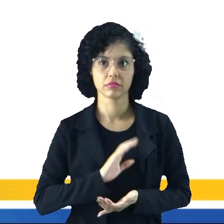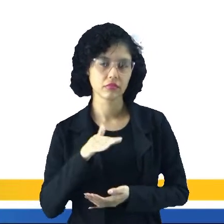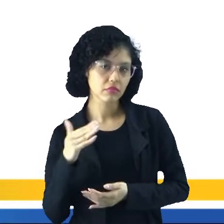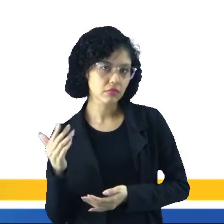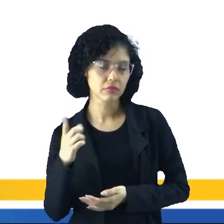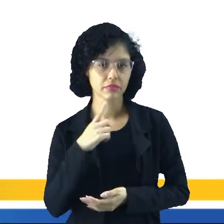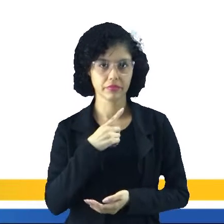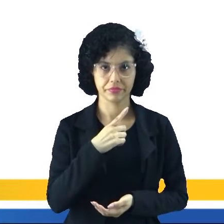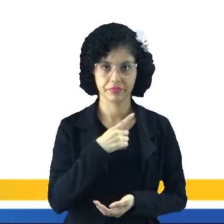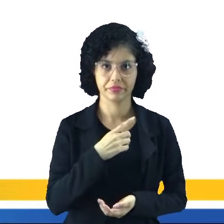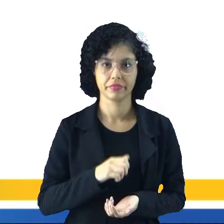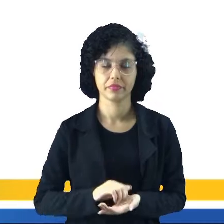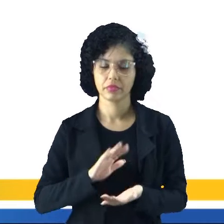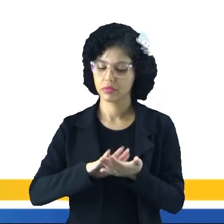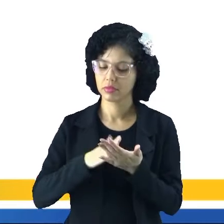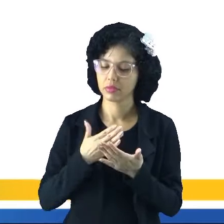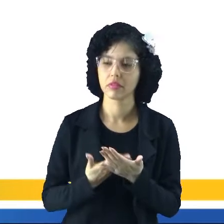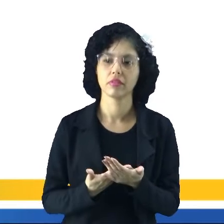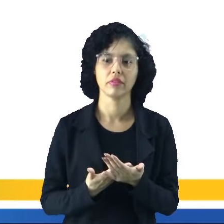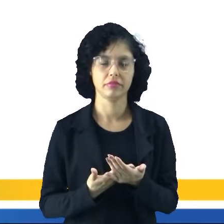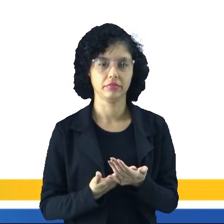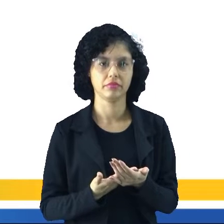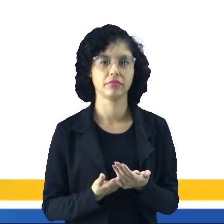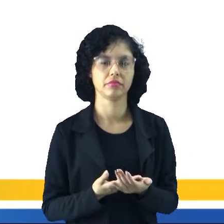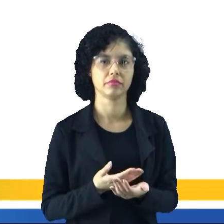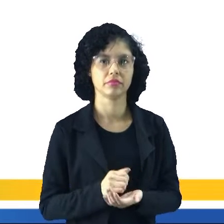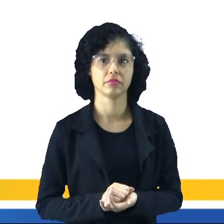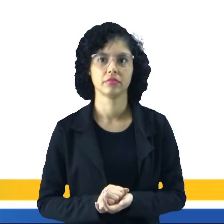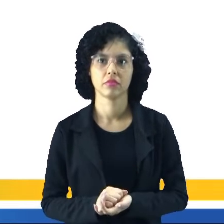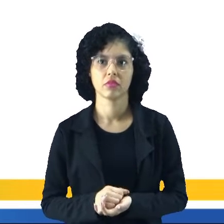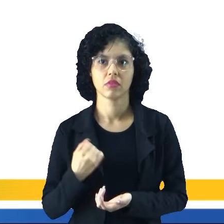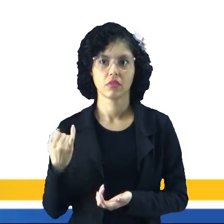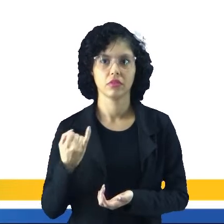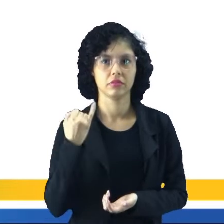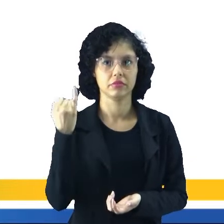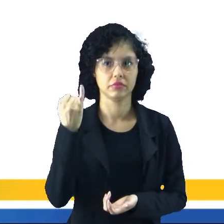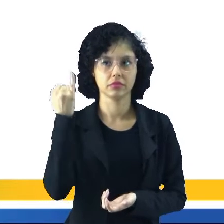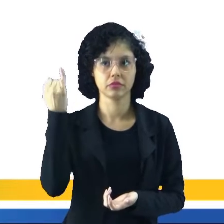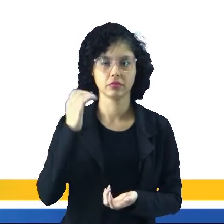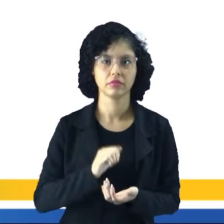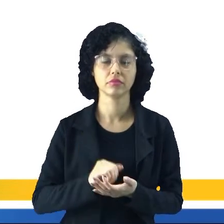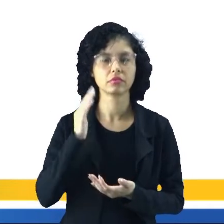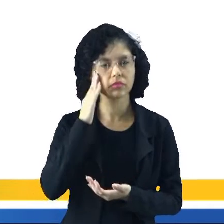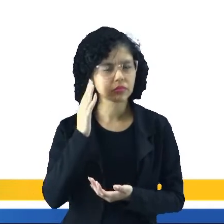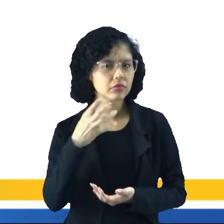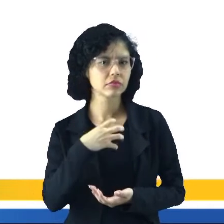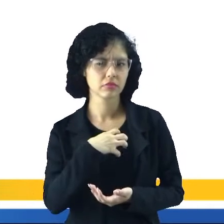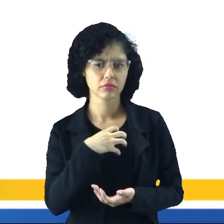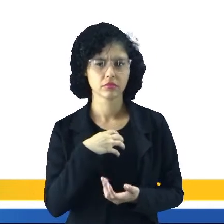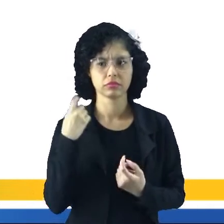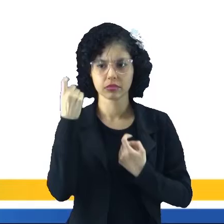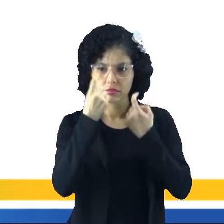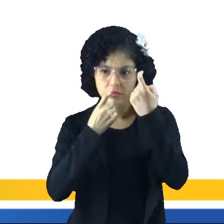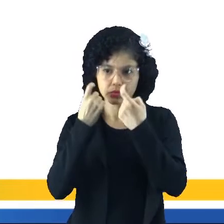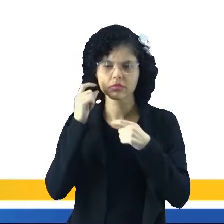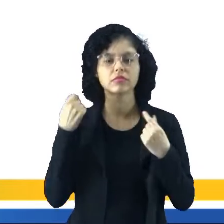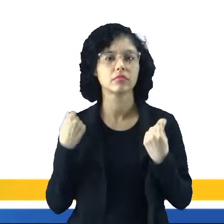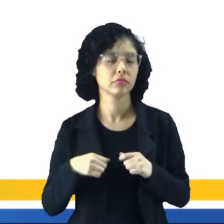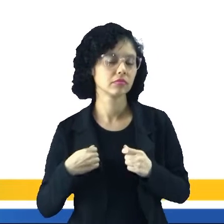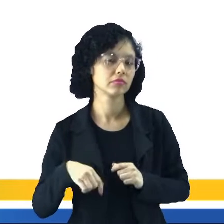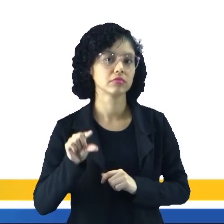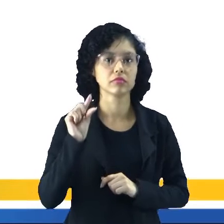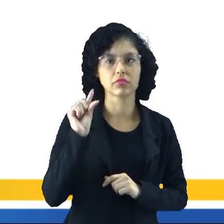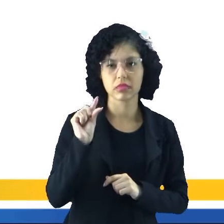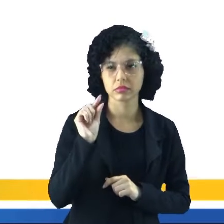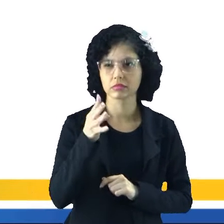gente está fazendo a interpretação, principalmente, né, para entender o sentido da expressão, a gente tem que conhecer um pouco